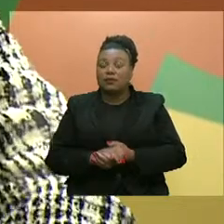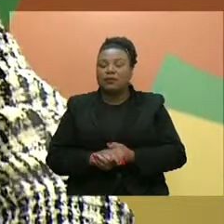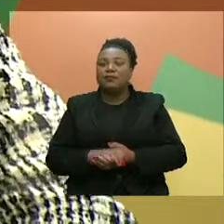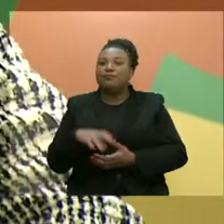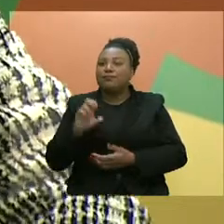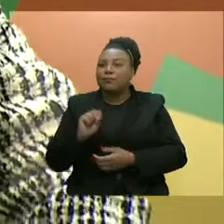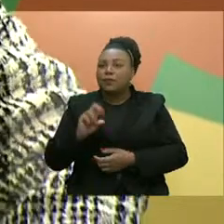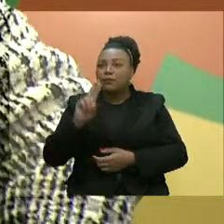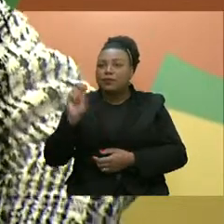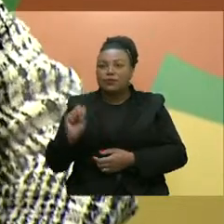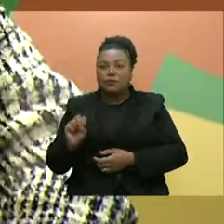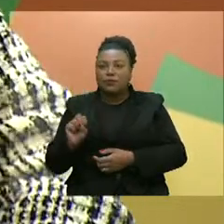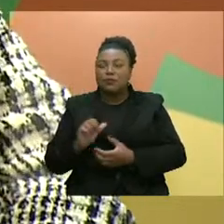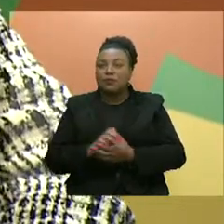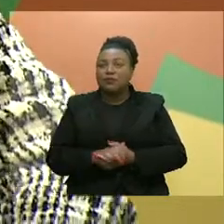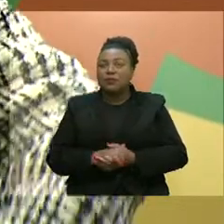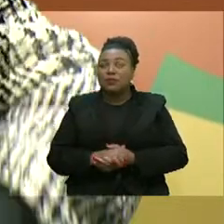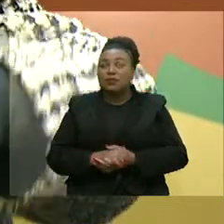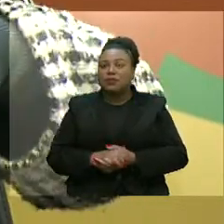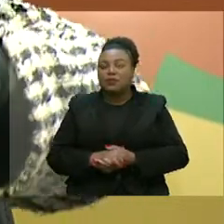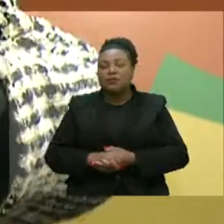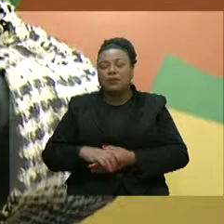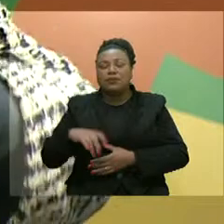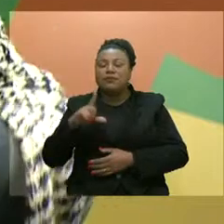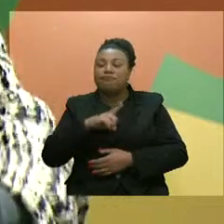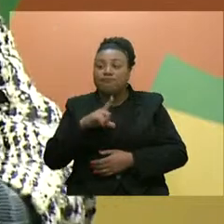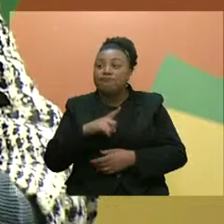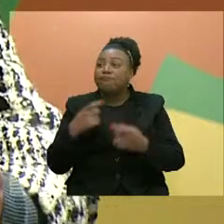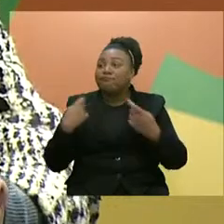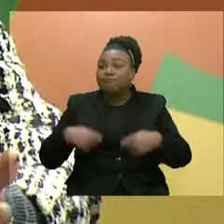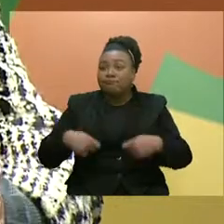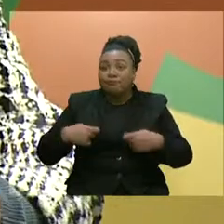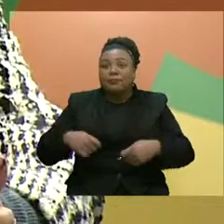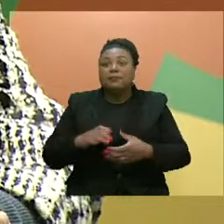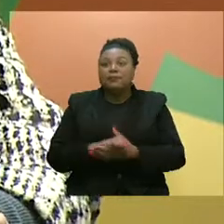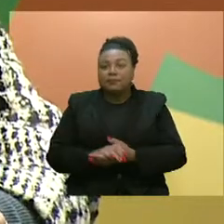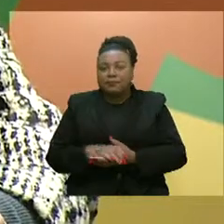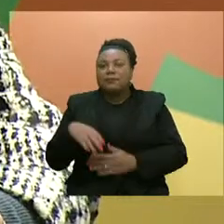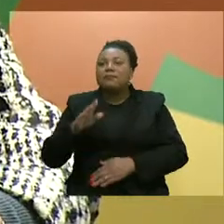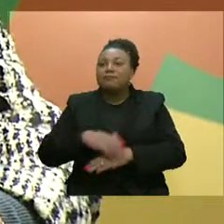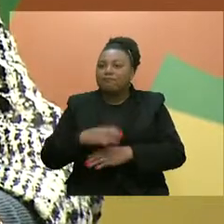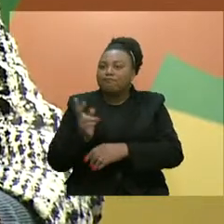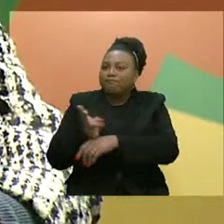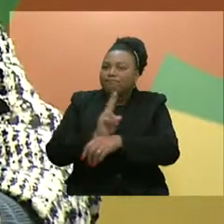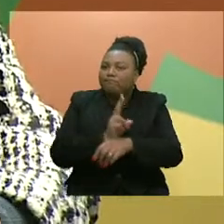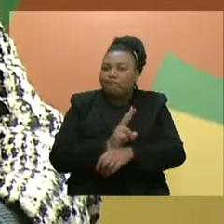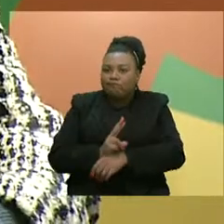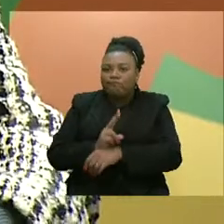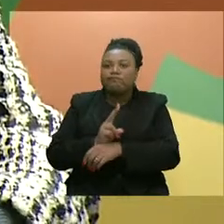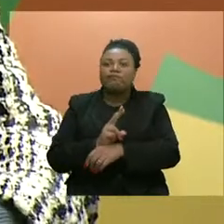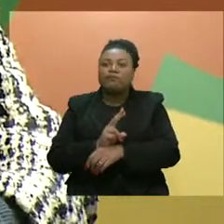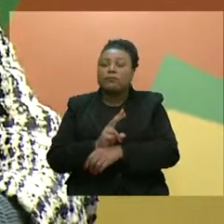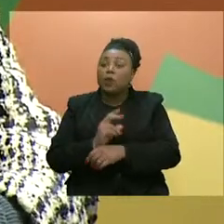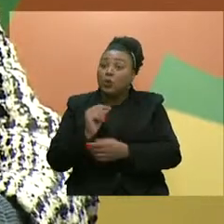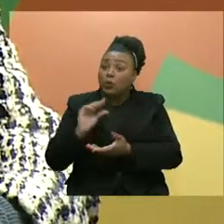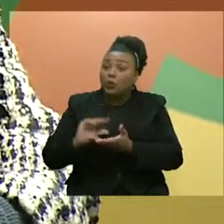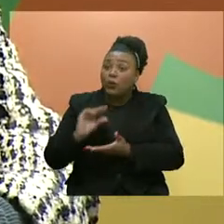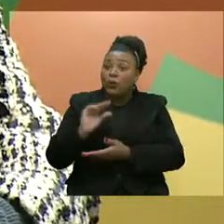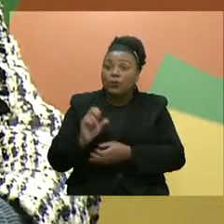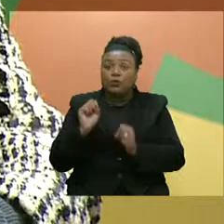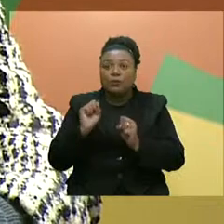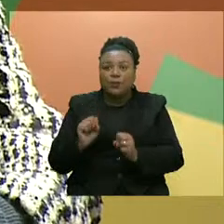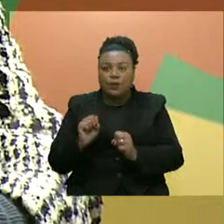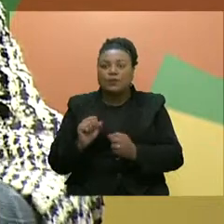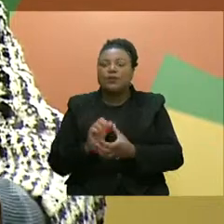SUS é um sistema único que precisa ser mais um pouquinho mais fiscalizado, que o recurso pode ser